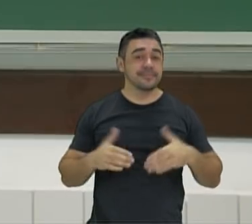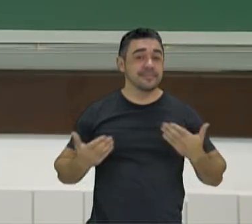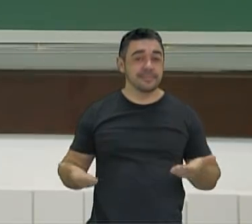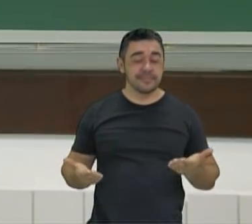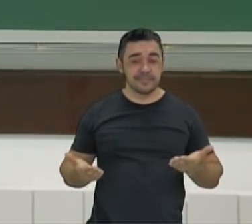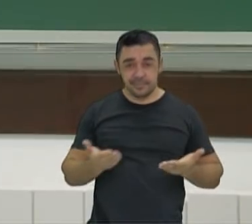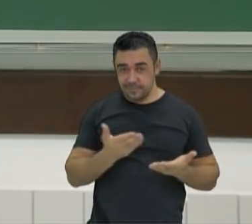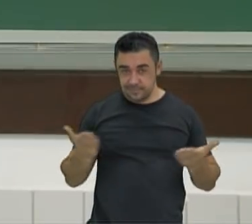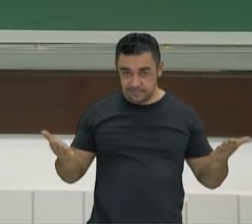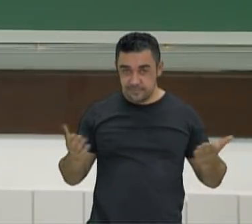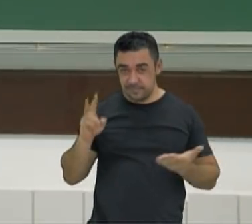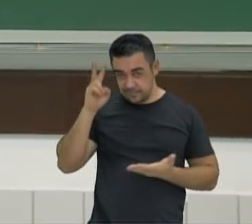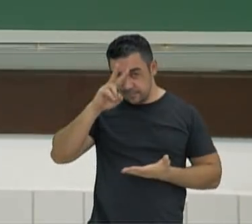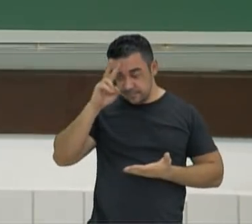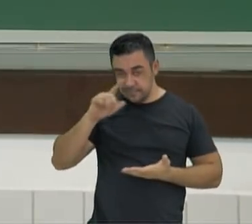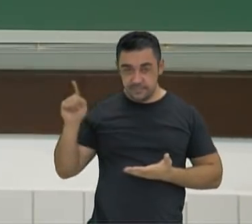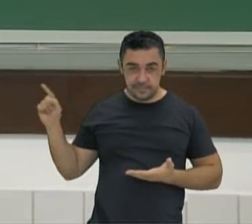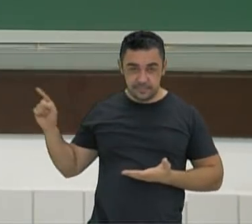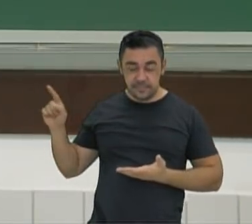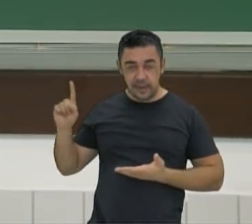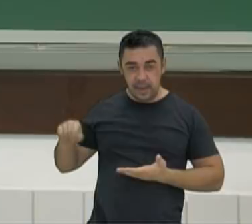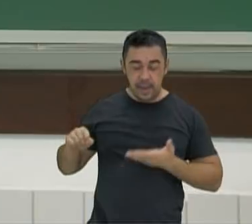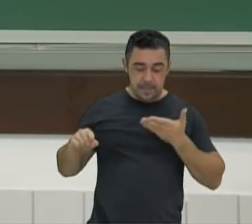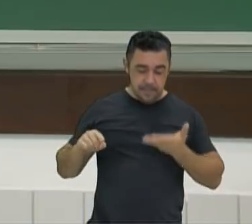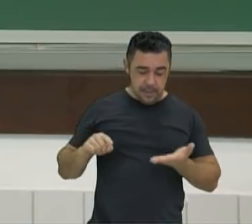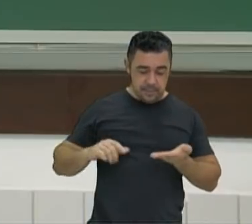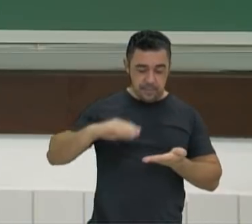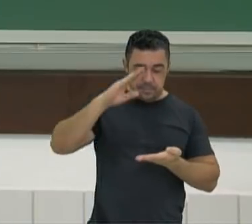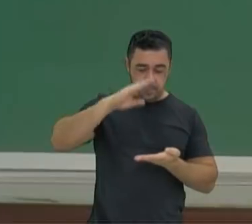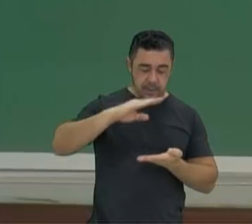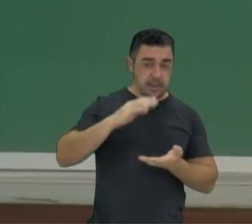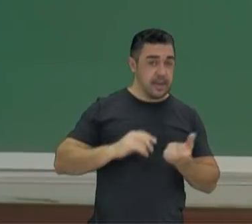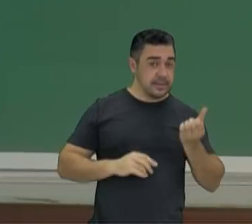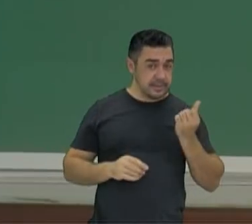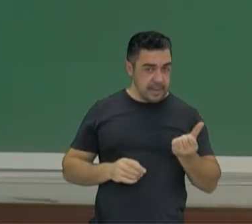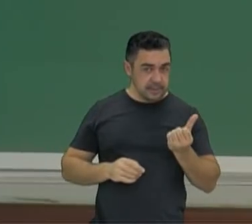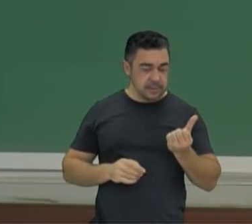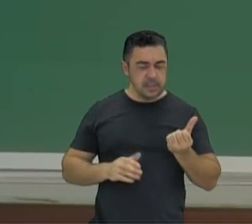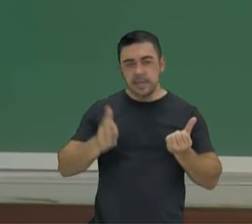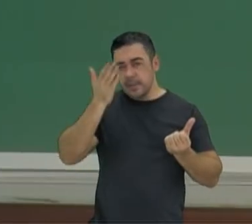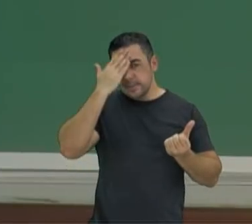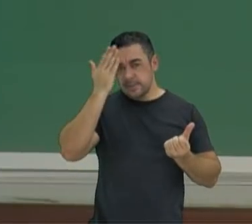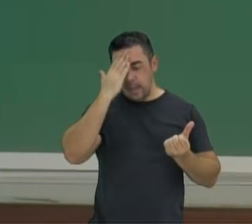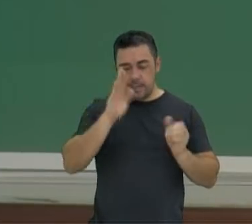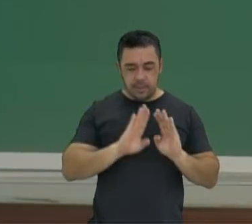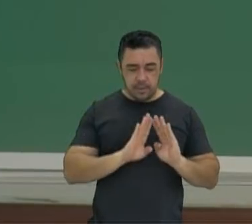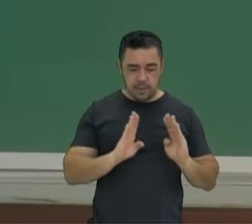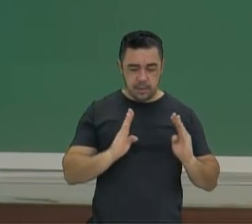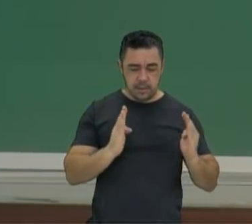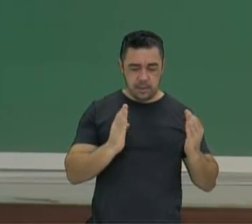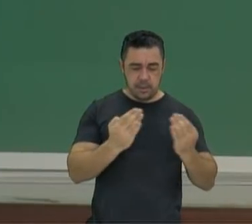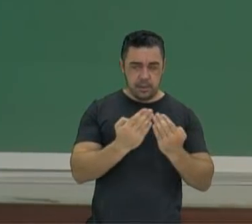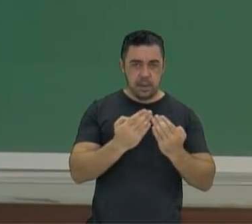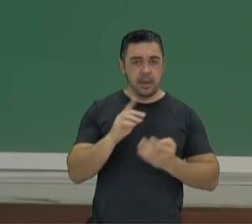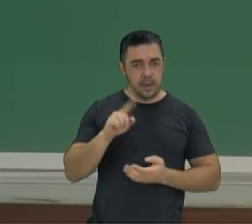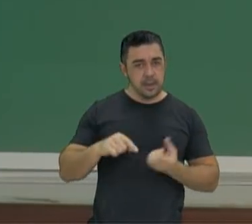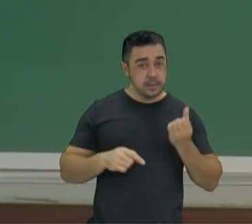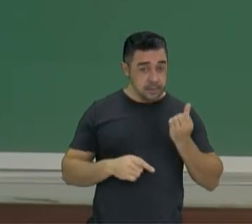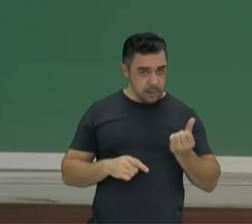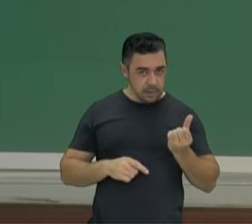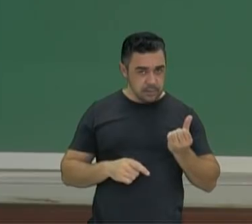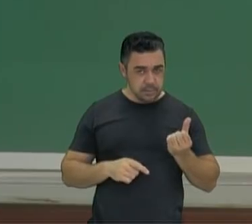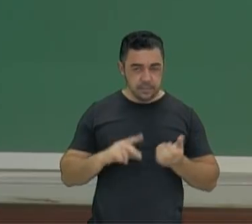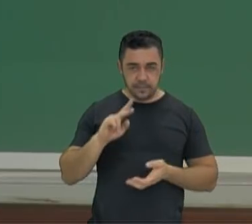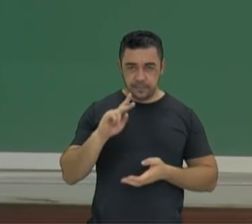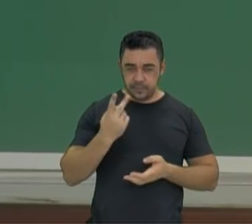E aí, lembraram? Bom, se é base hexagonal, a gente já sabe que a quantidade de faces laterais é